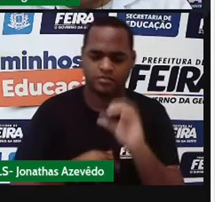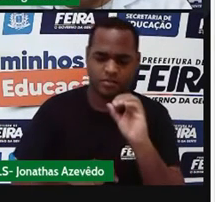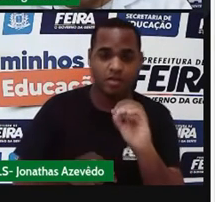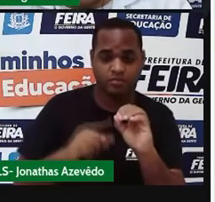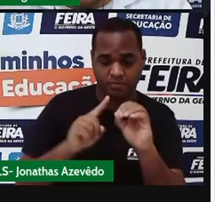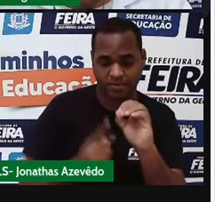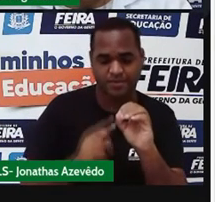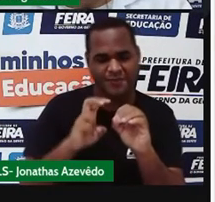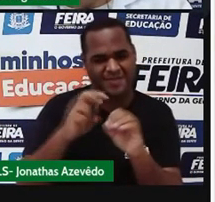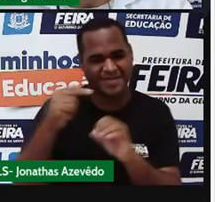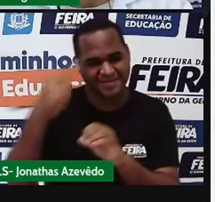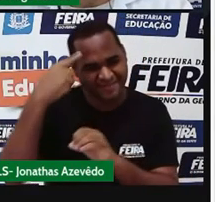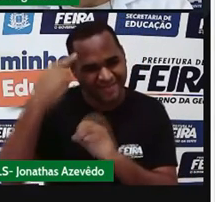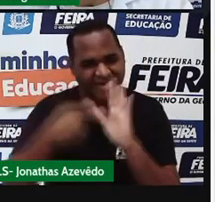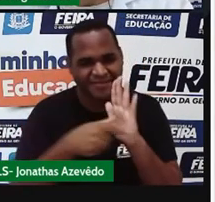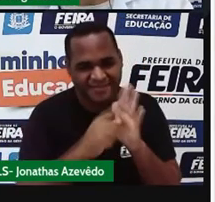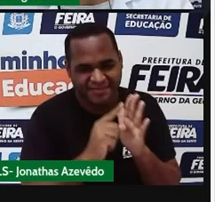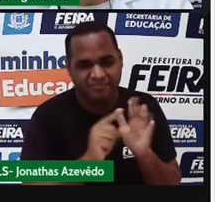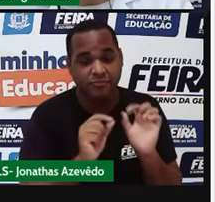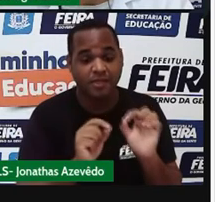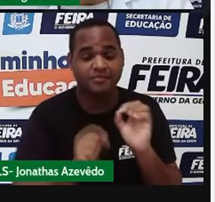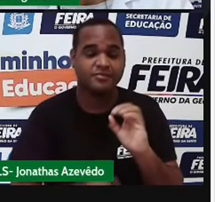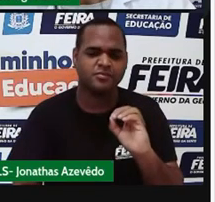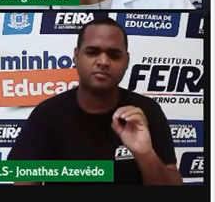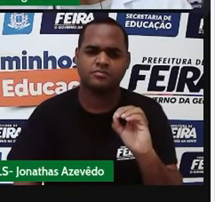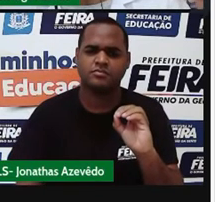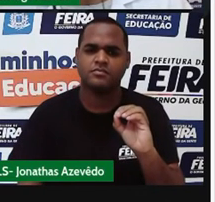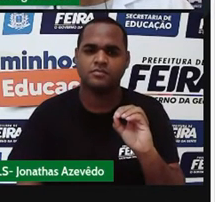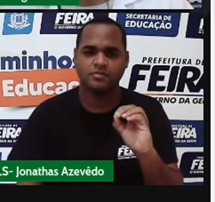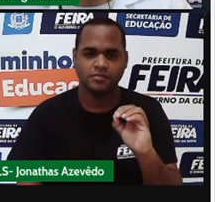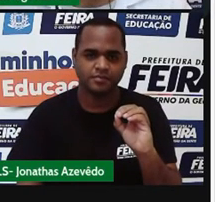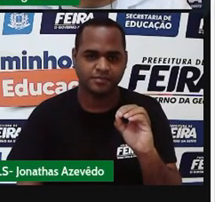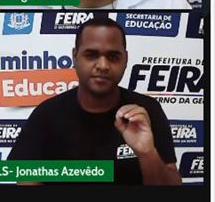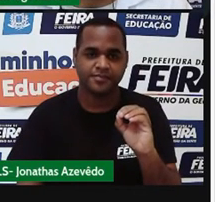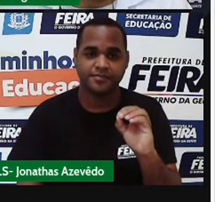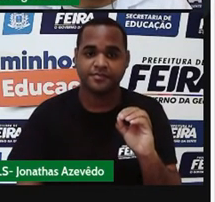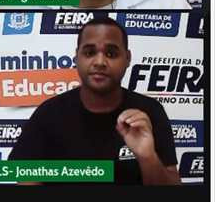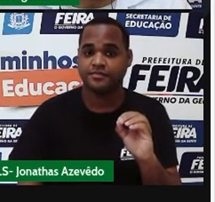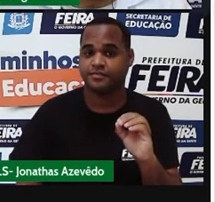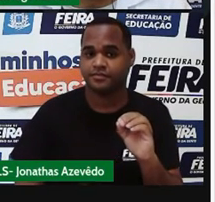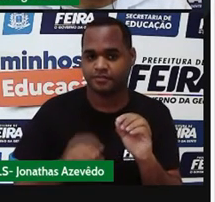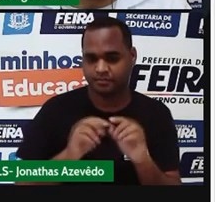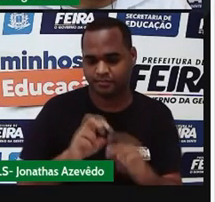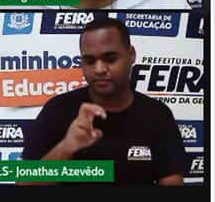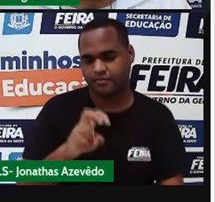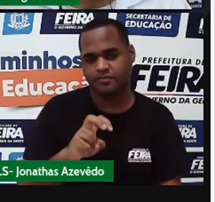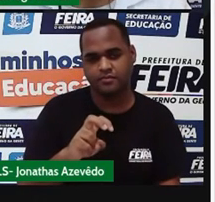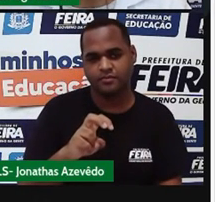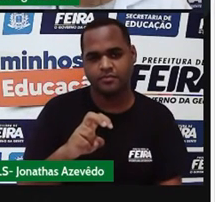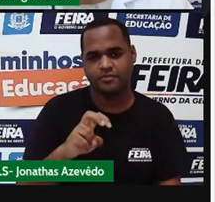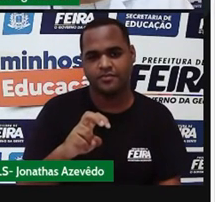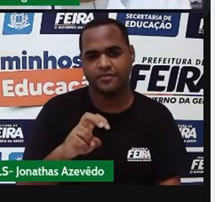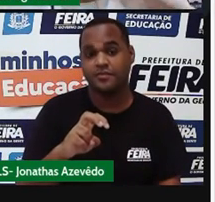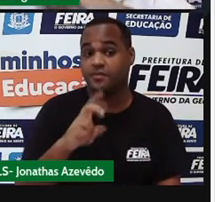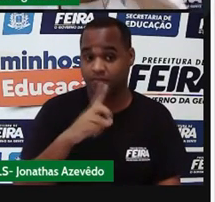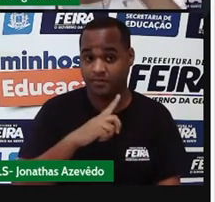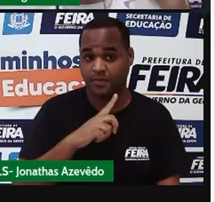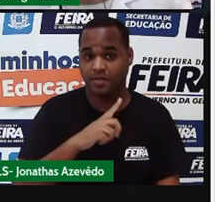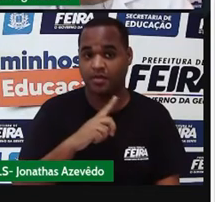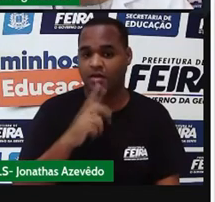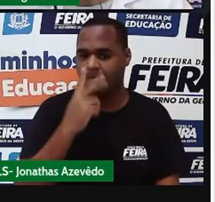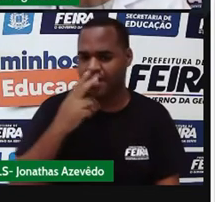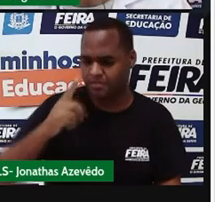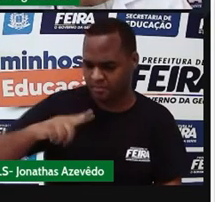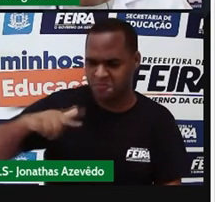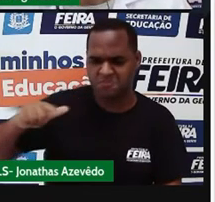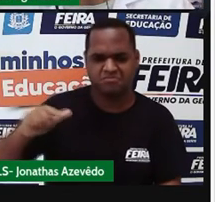frente né é o que vem depois da vírgula tem o número 5 esse número 5